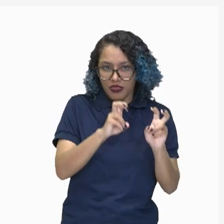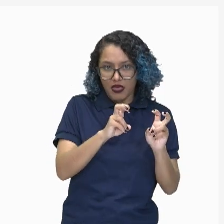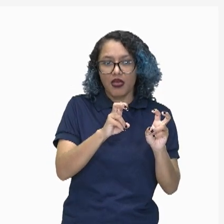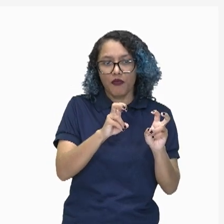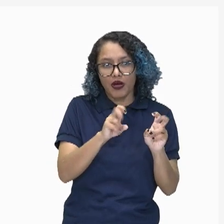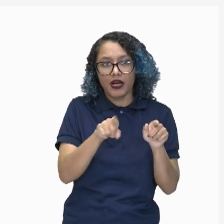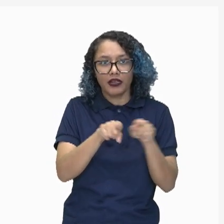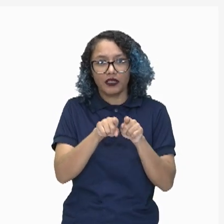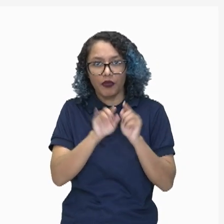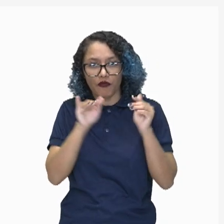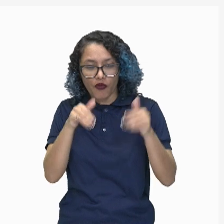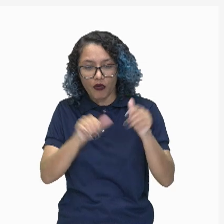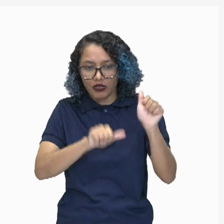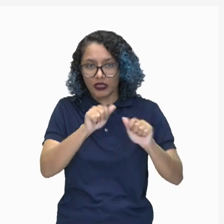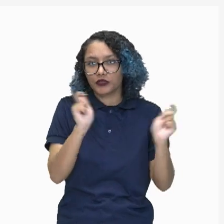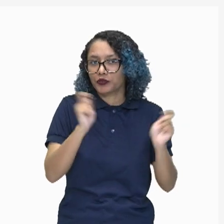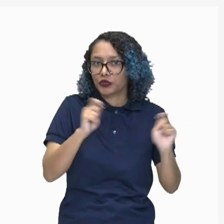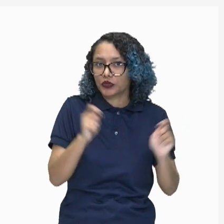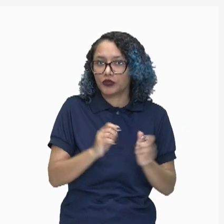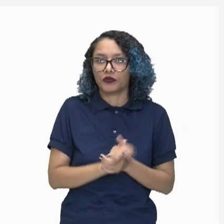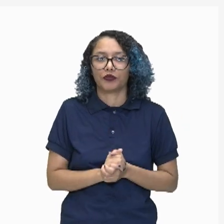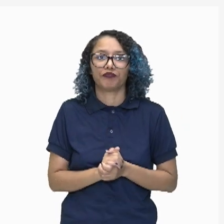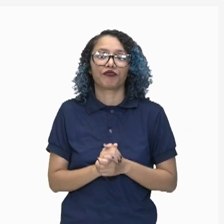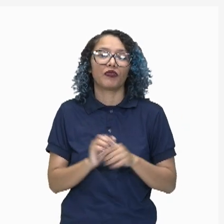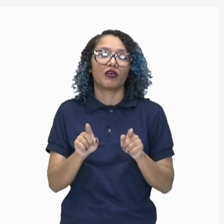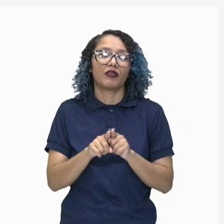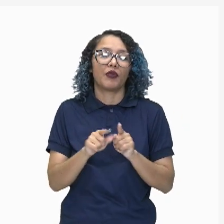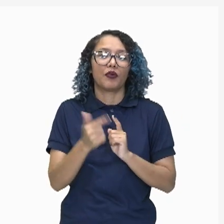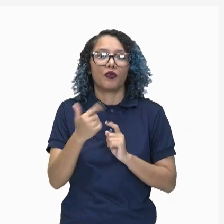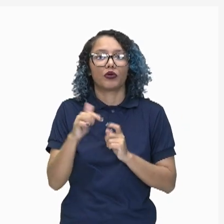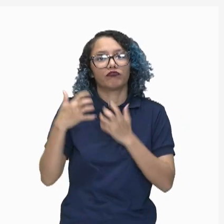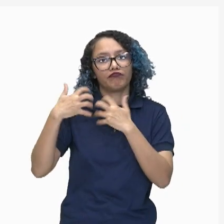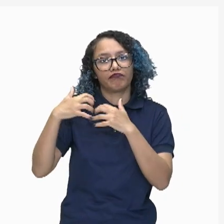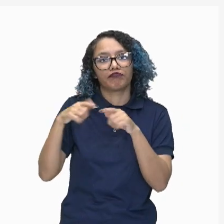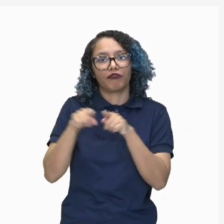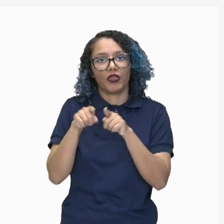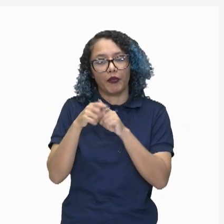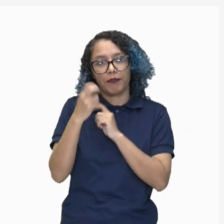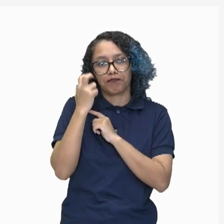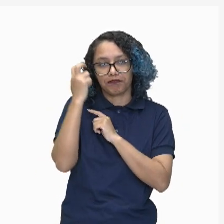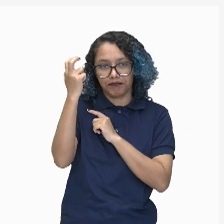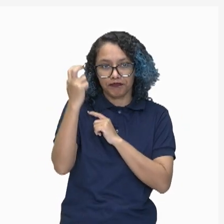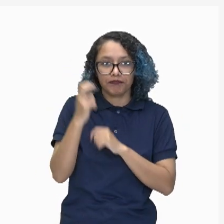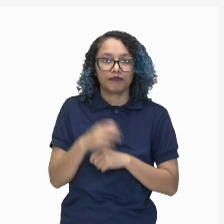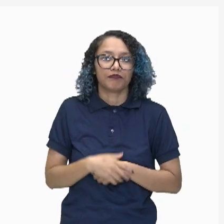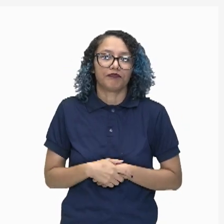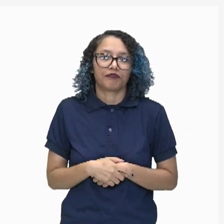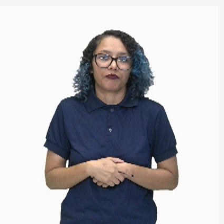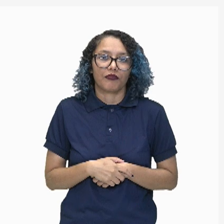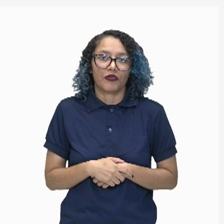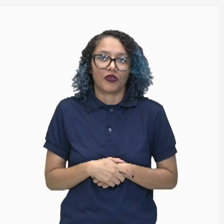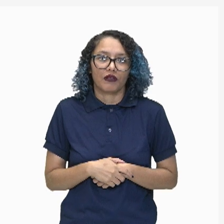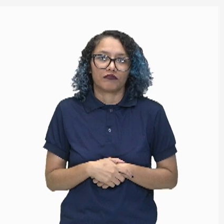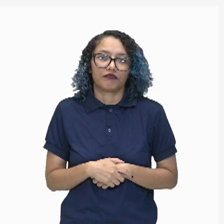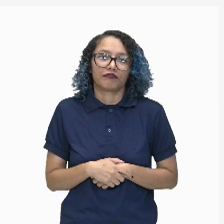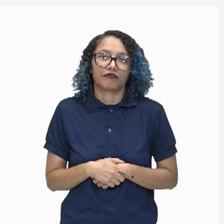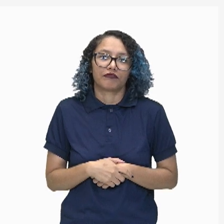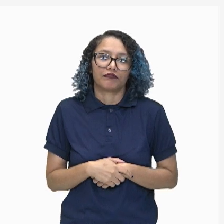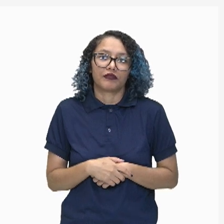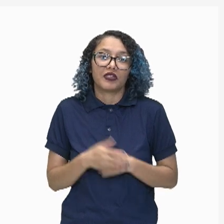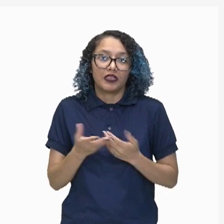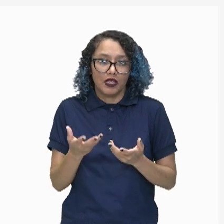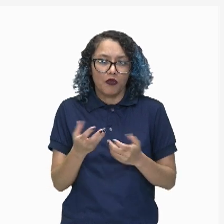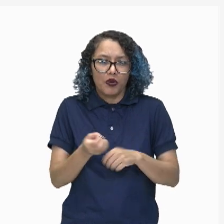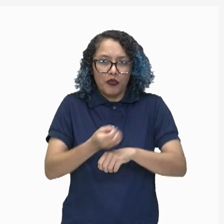análise. Entre outros elementos, temos aí o racionalismo e o intelectualismo. Então a emoção e o sentimentalismo estão presentes